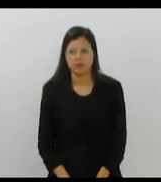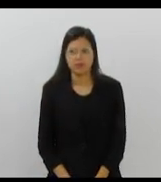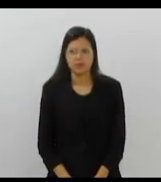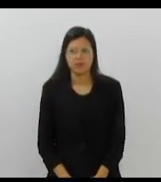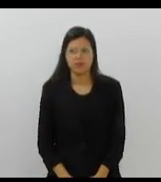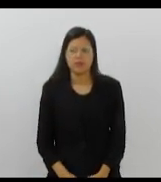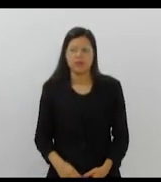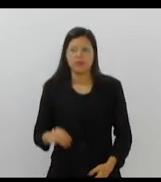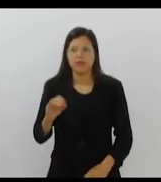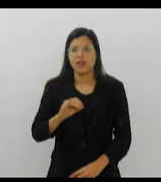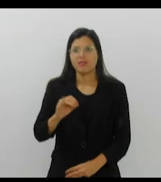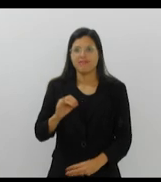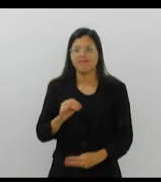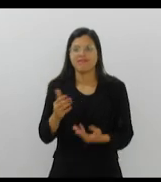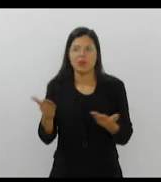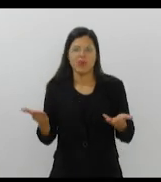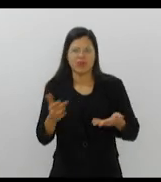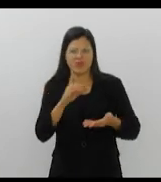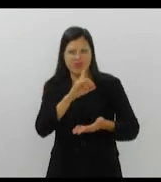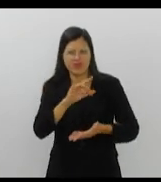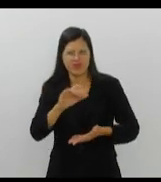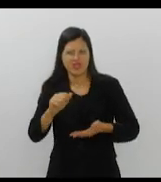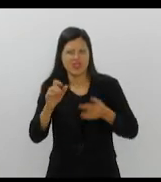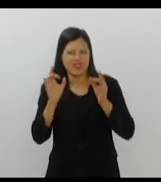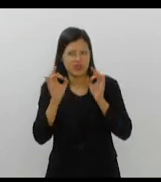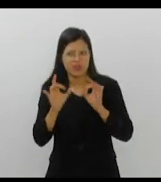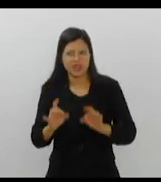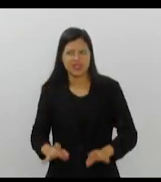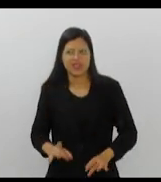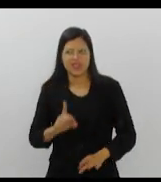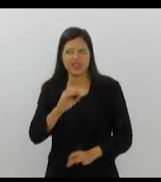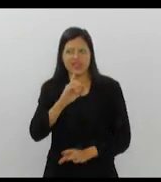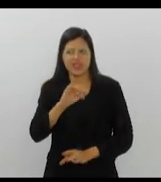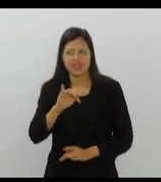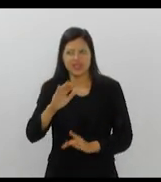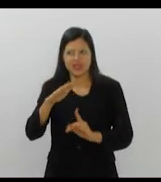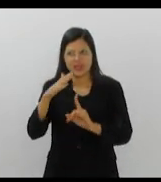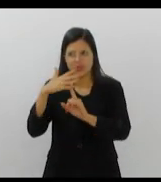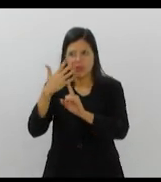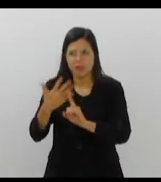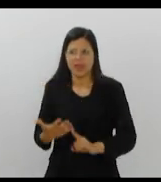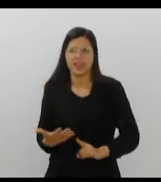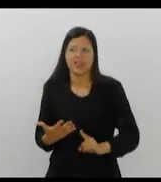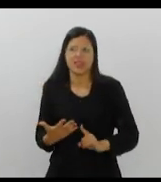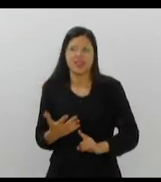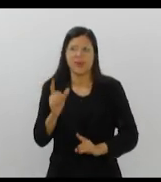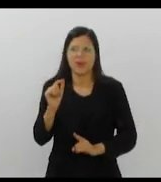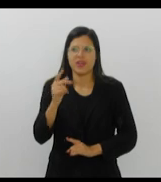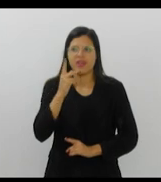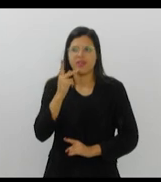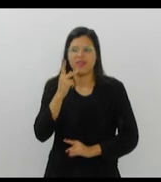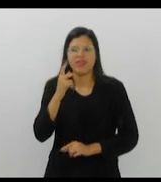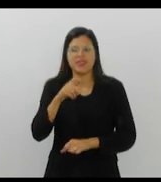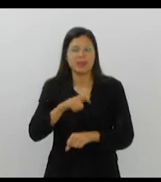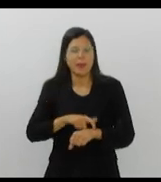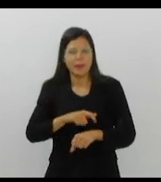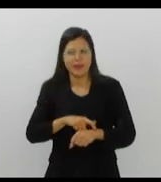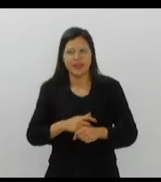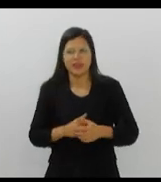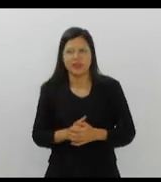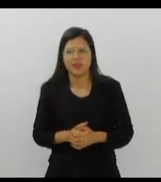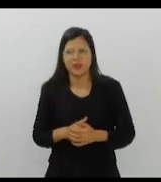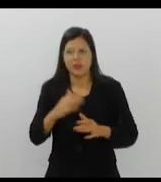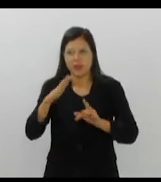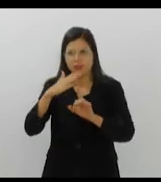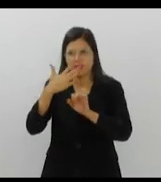Oi, gente. Hoje é um dia muito especial, dia de homenagem. E o que dizer nesse momento, né?